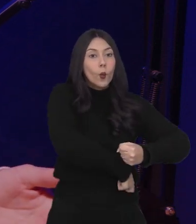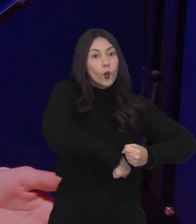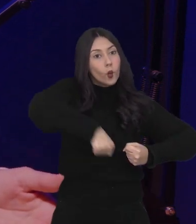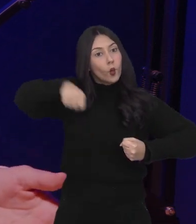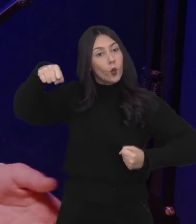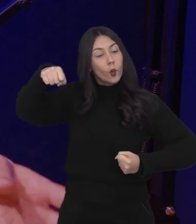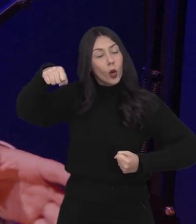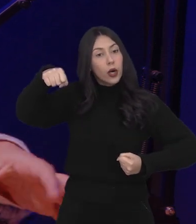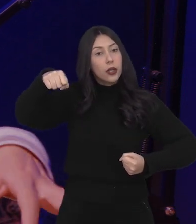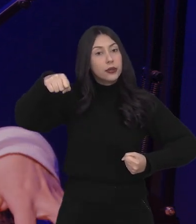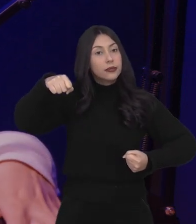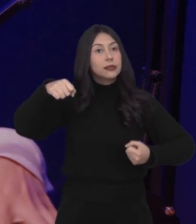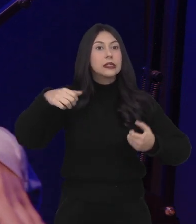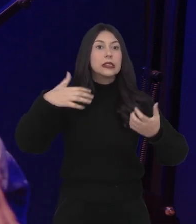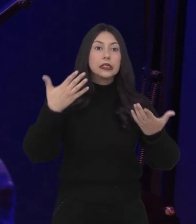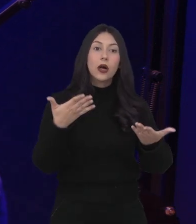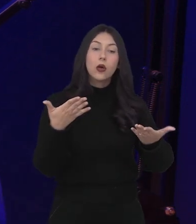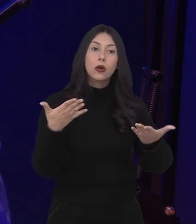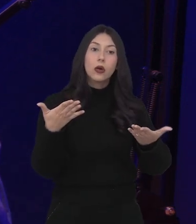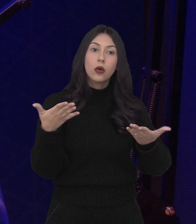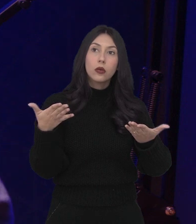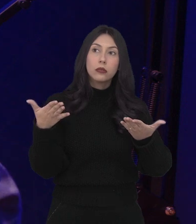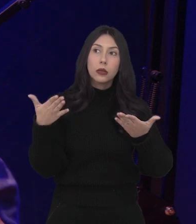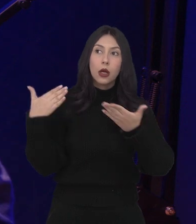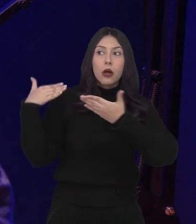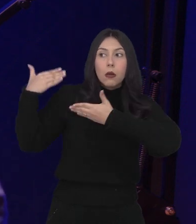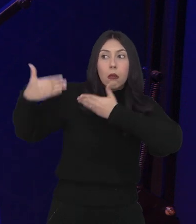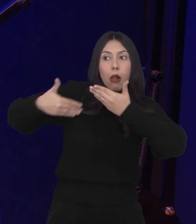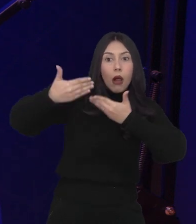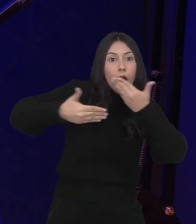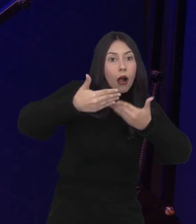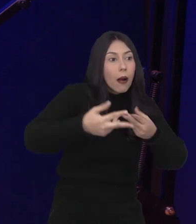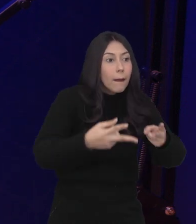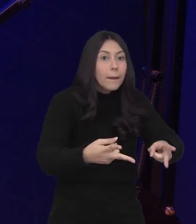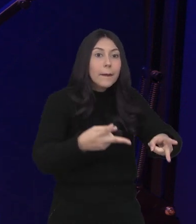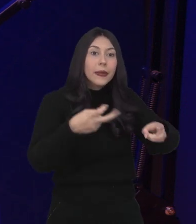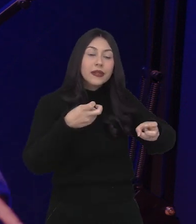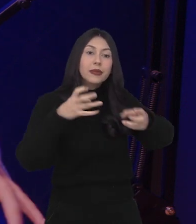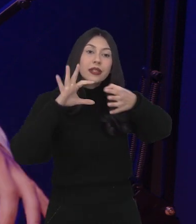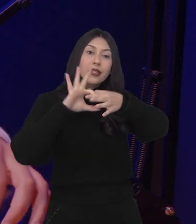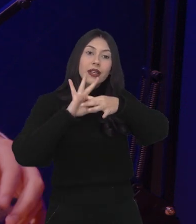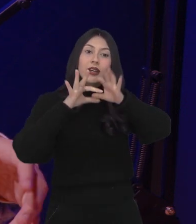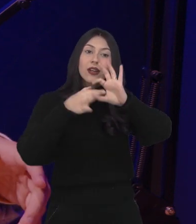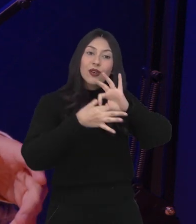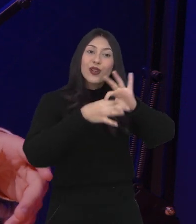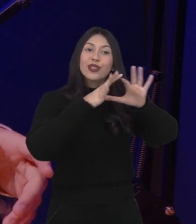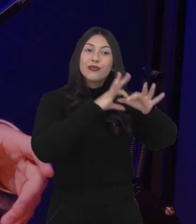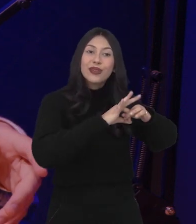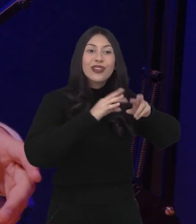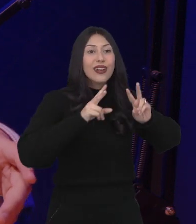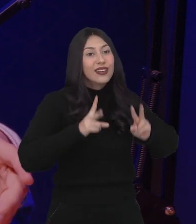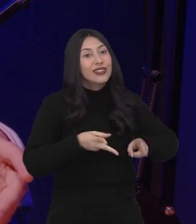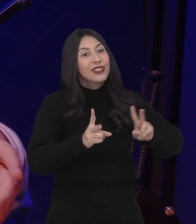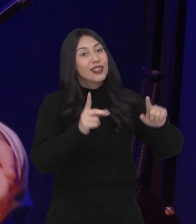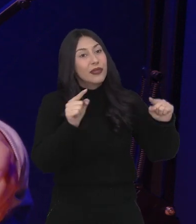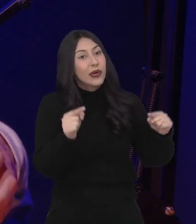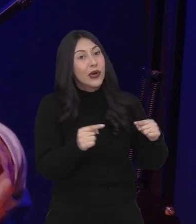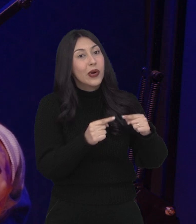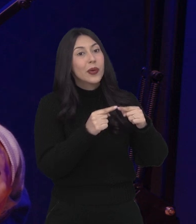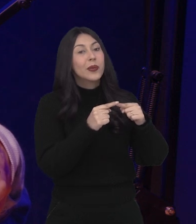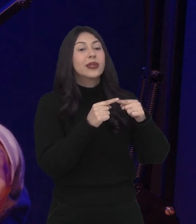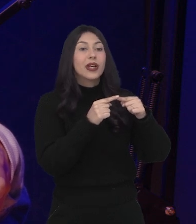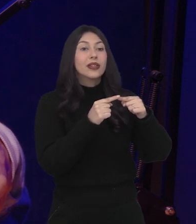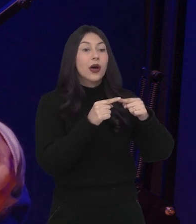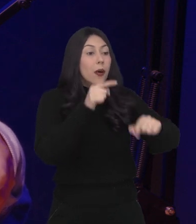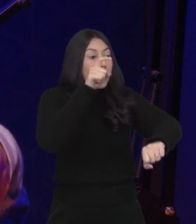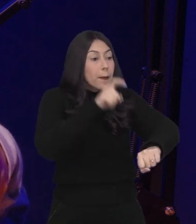equipamentos. E a gente vê então para essa questão de que as Olimpíadas, elas sempre estão também relacionadas ao